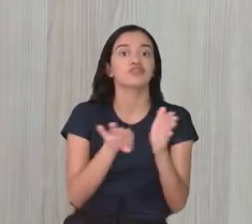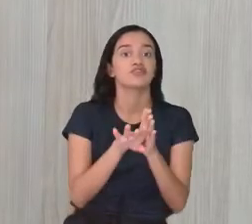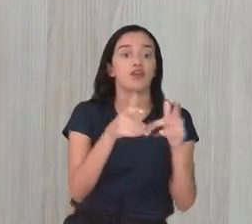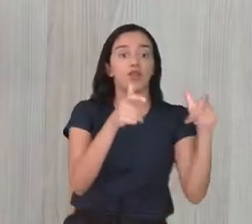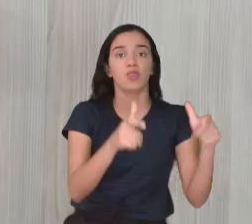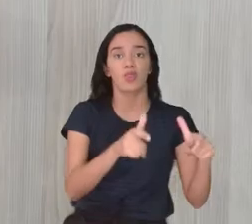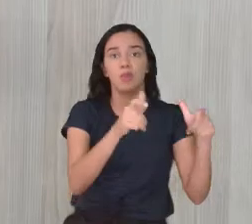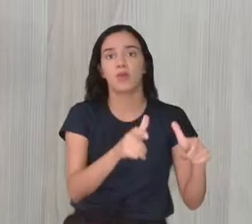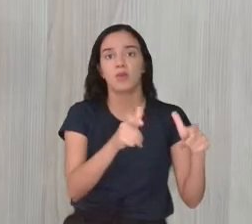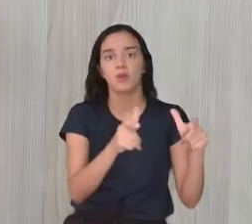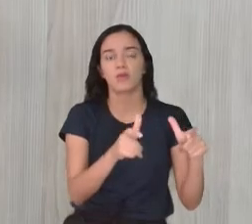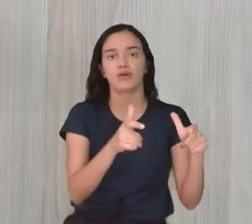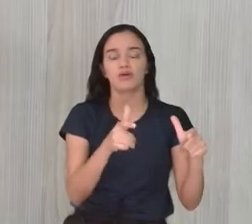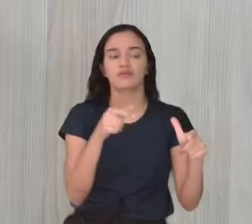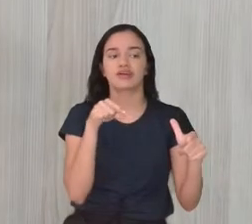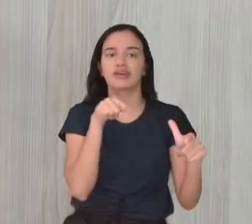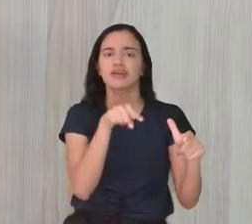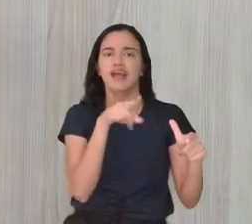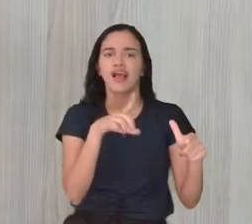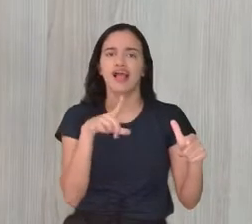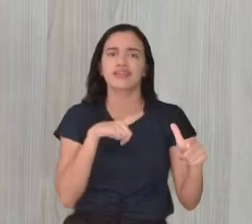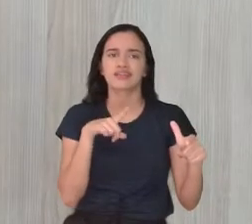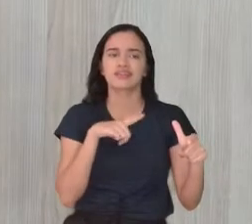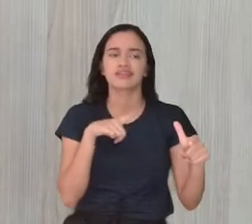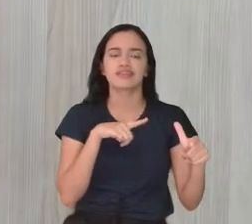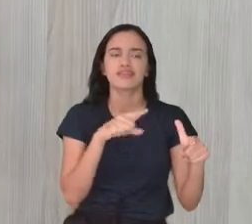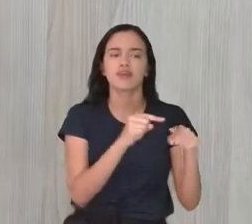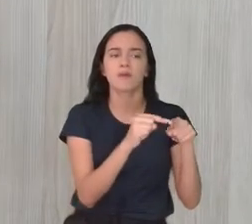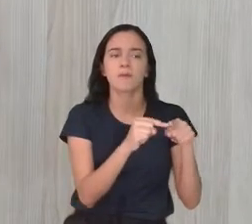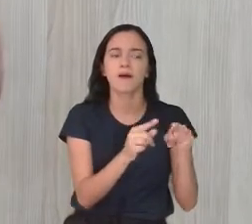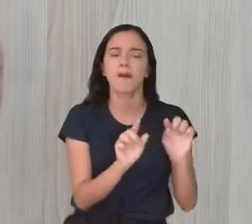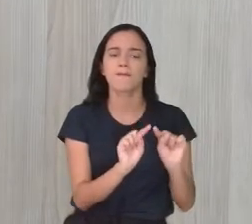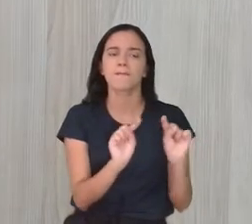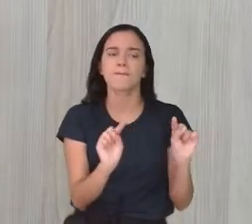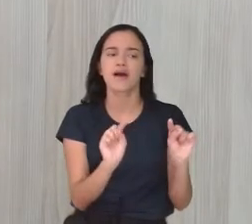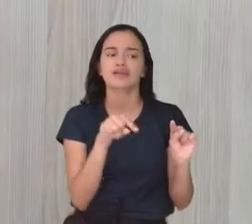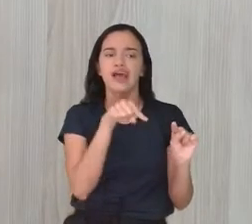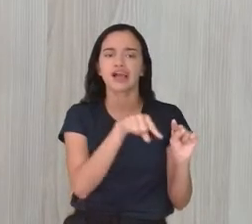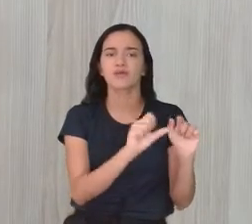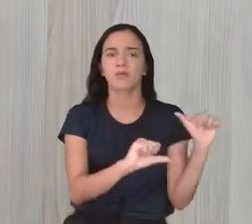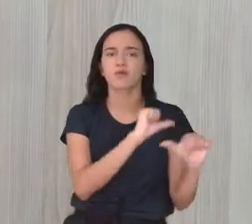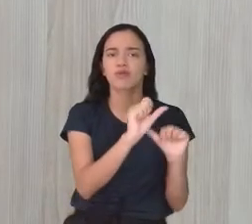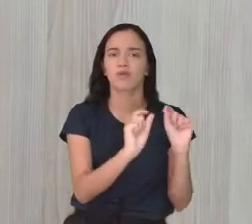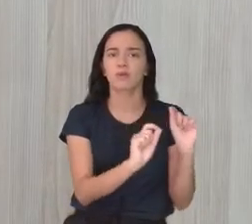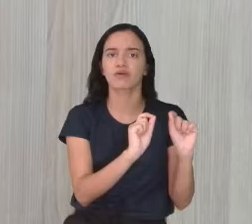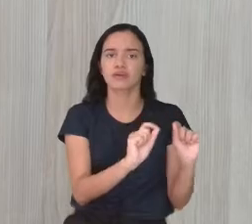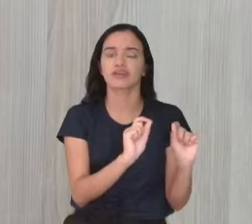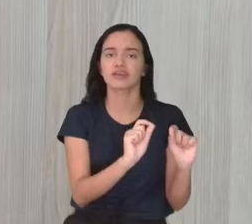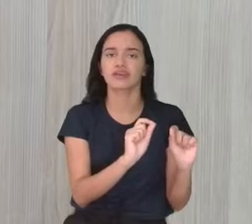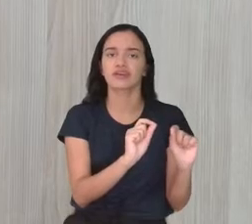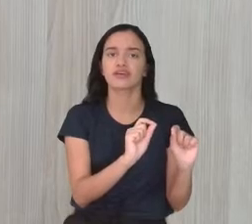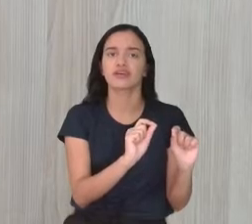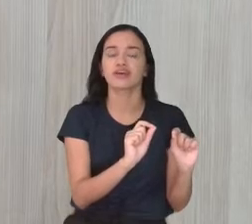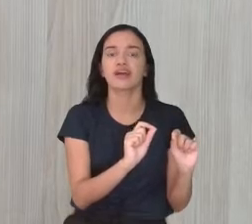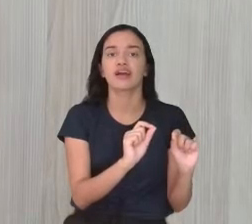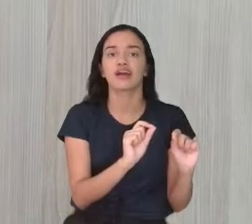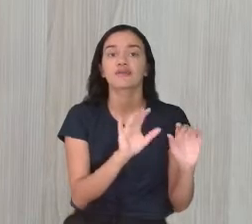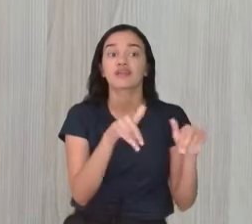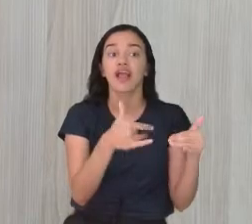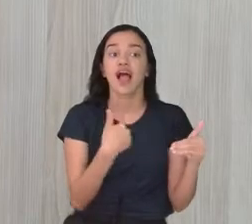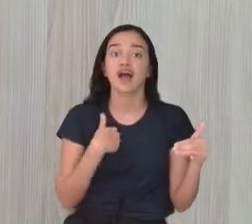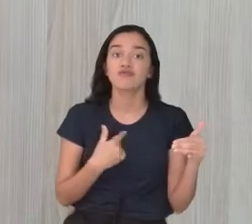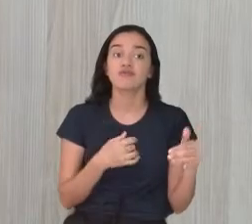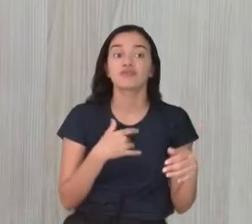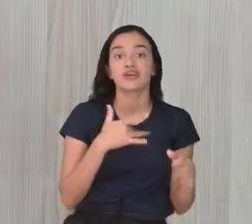lugares e olha ali e vai dizer, não, a gente já tem um bairro aqui, mas o que é que a gente poderia modificar aqui? Aí vai ali, tem vamos construir